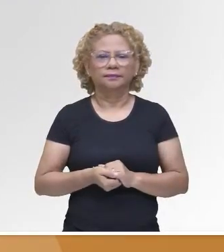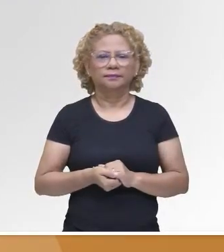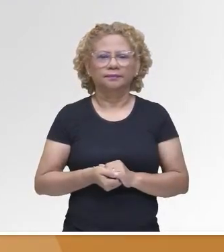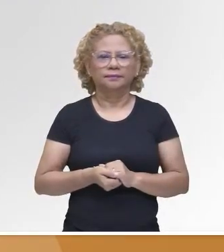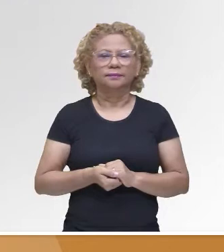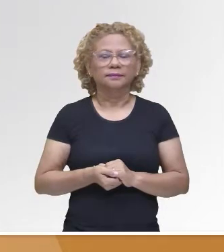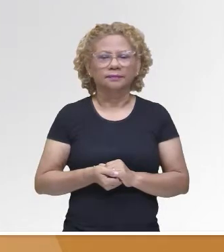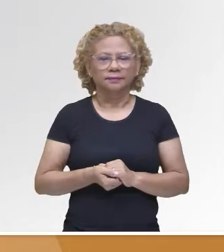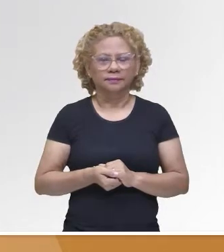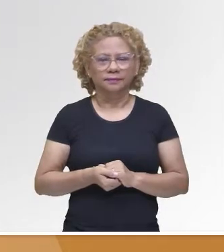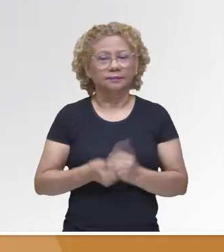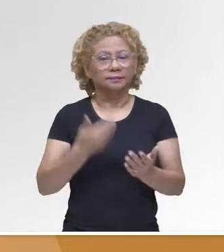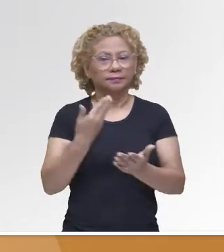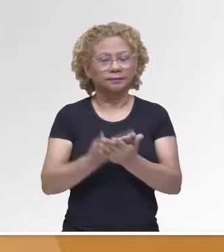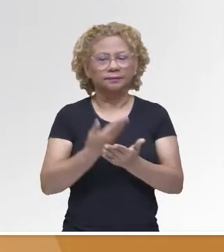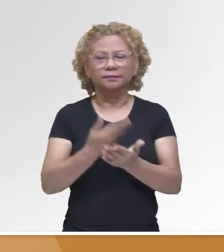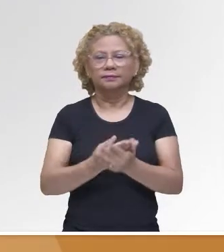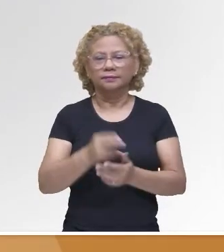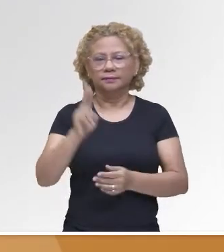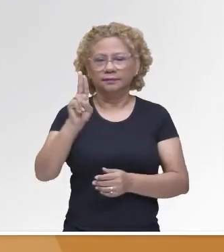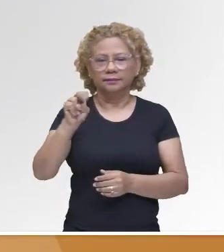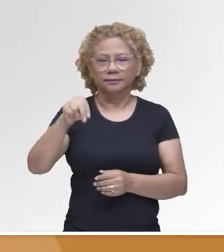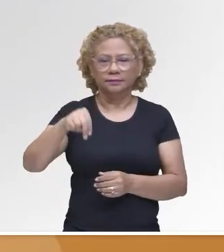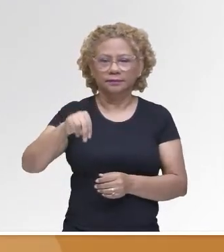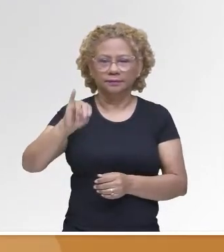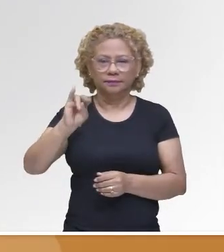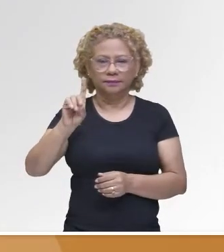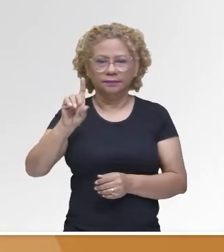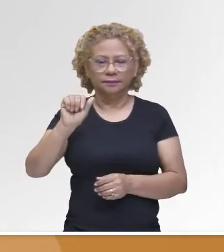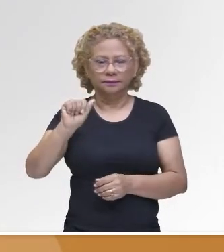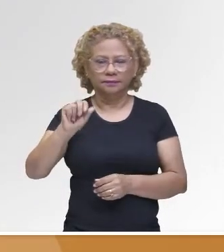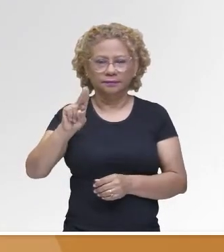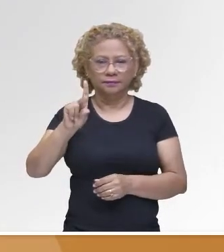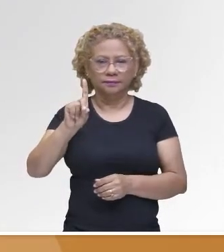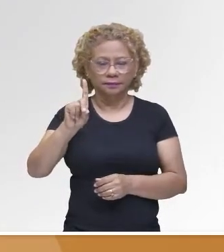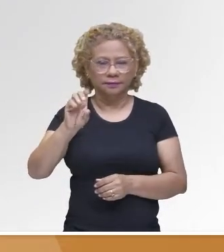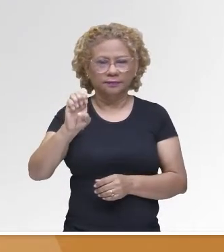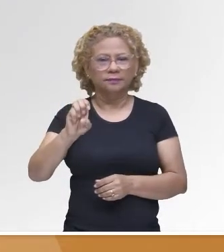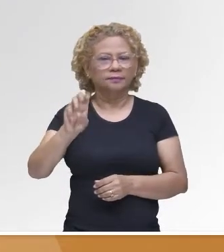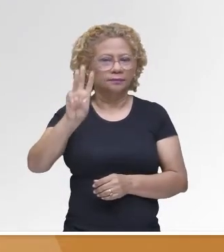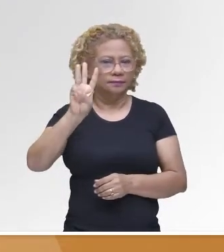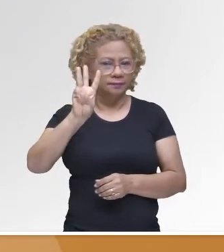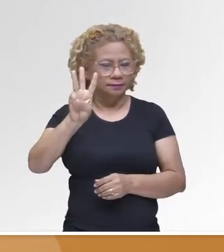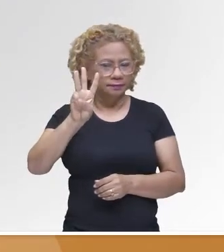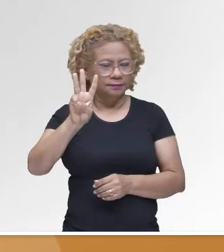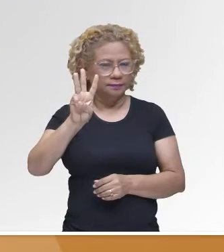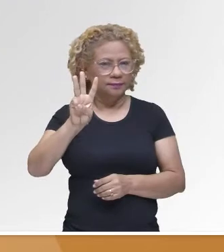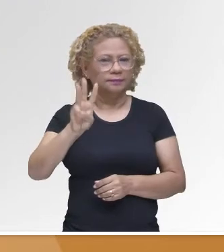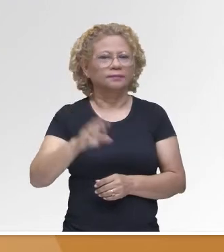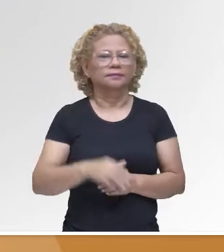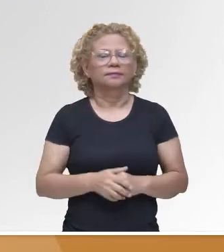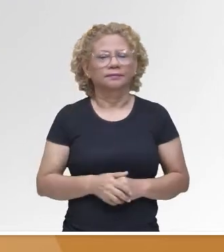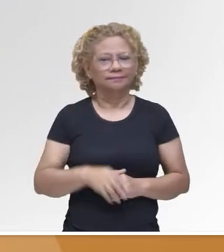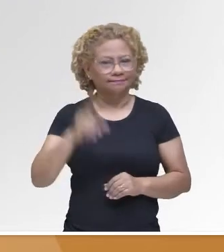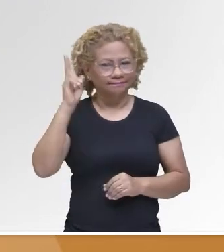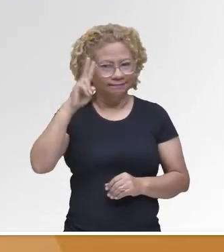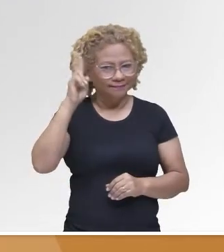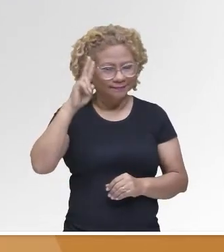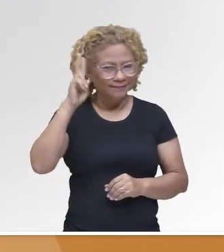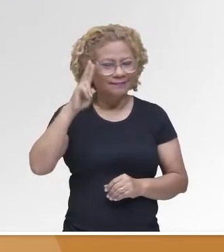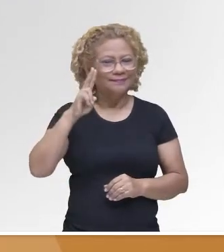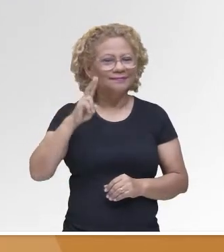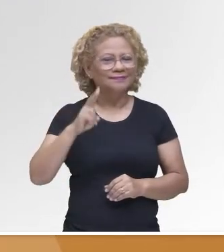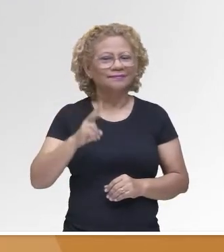na unidade 3. Estamos falando do conhecimento, Vocês já viram aí, fizeram uma